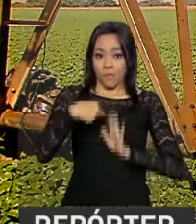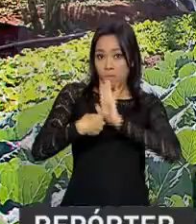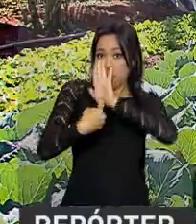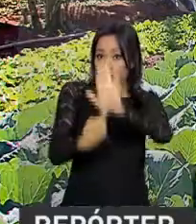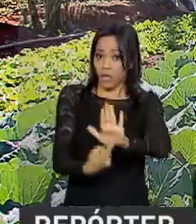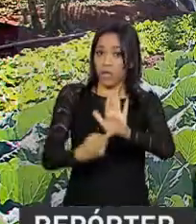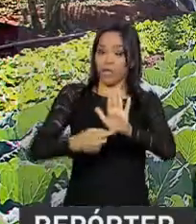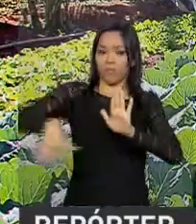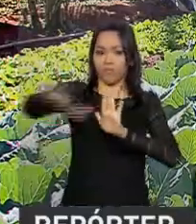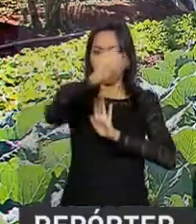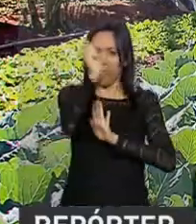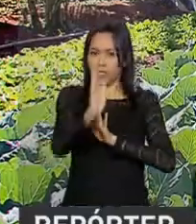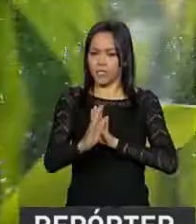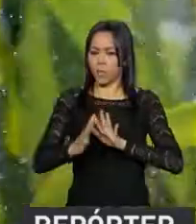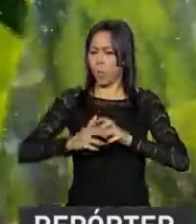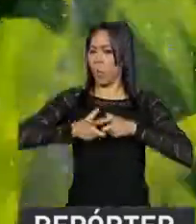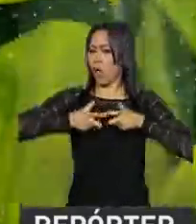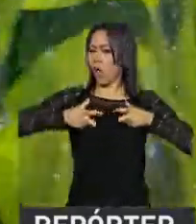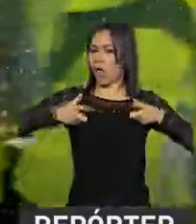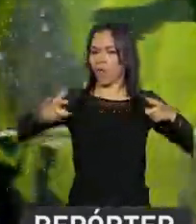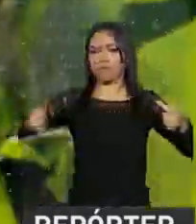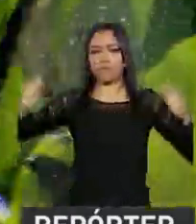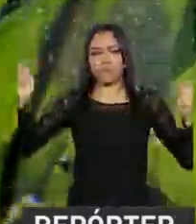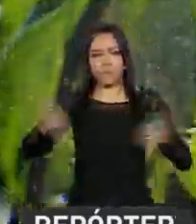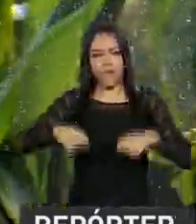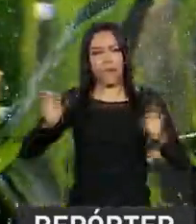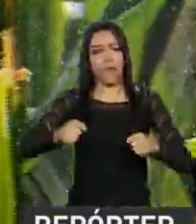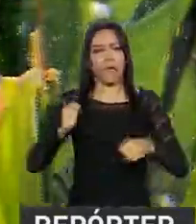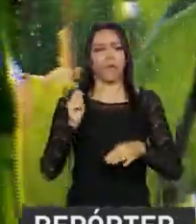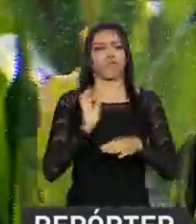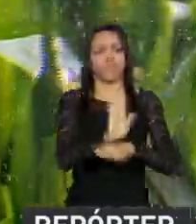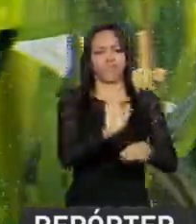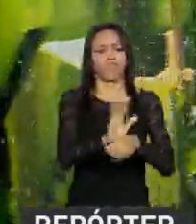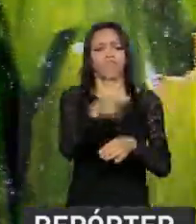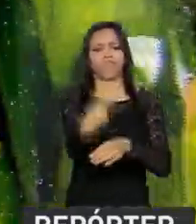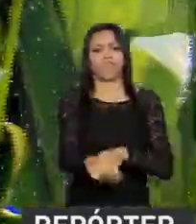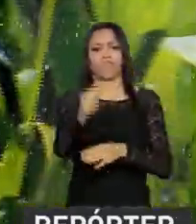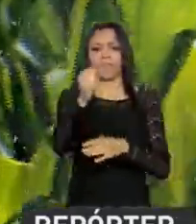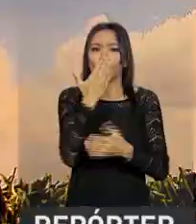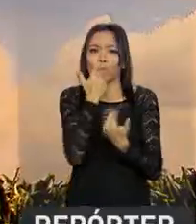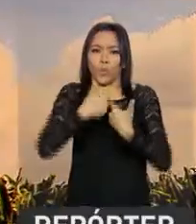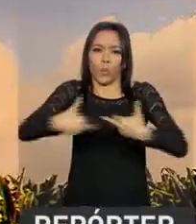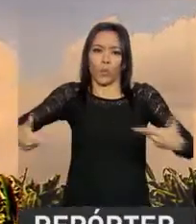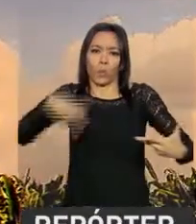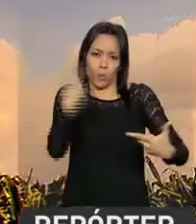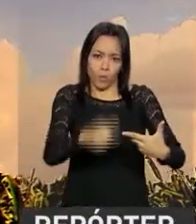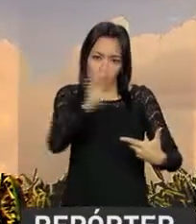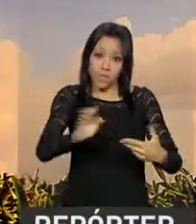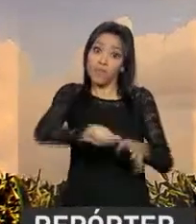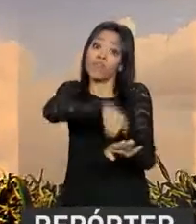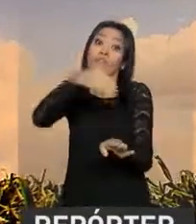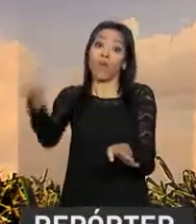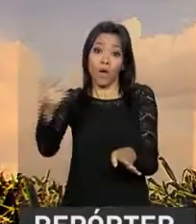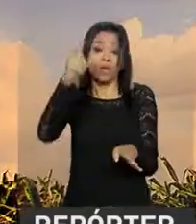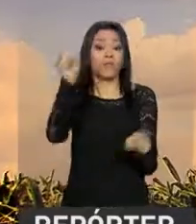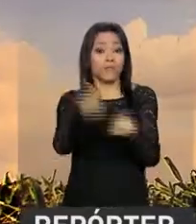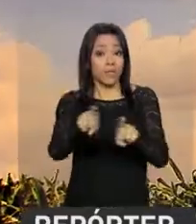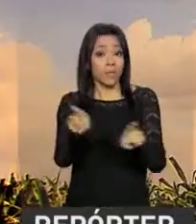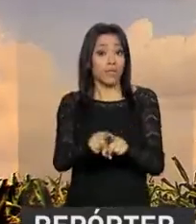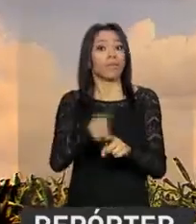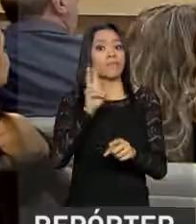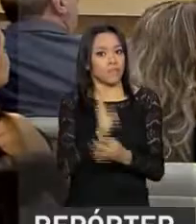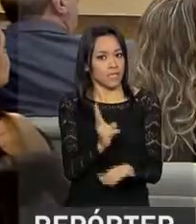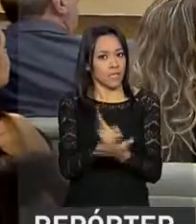grande em condições de atender à demanda interna e abastecer o mercado internacional tudo sem descuidar do meio